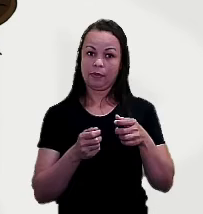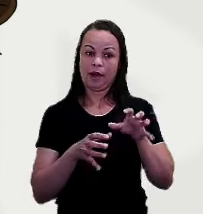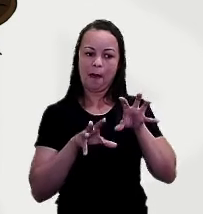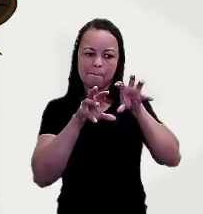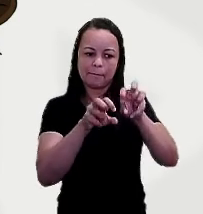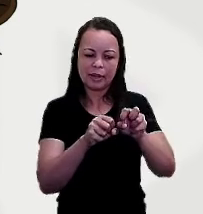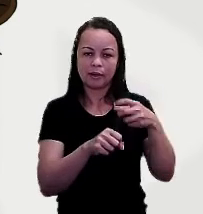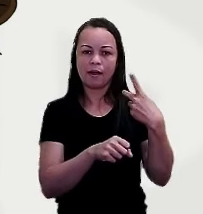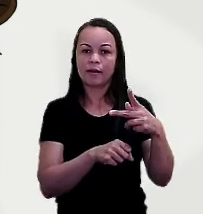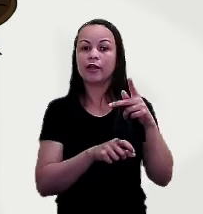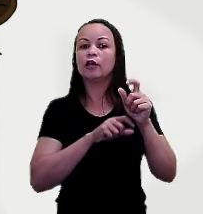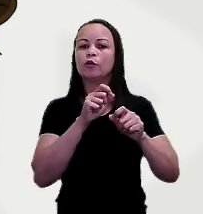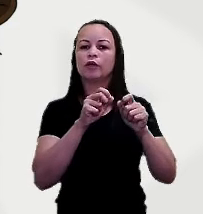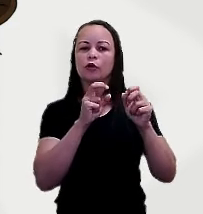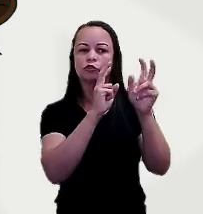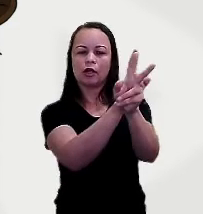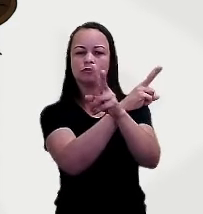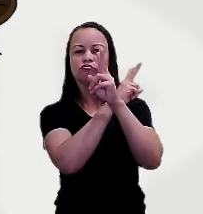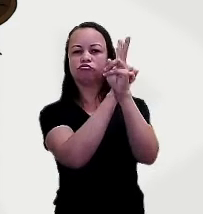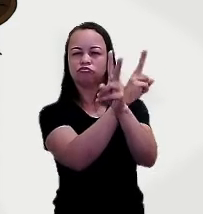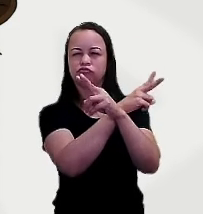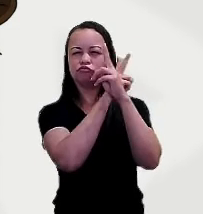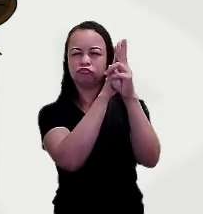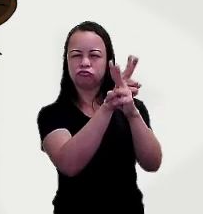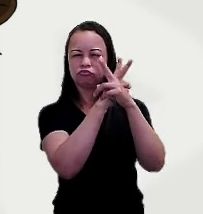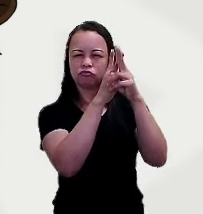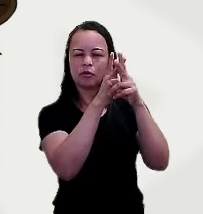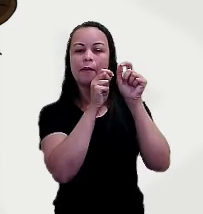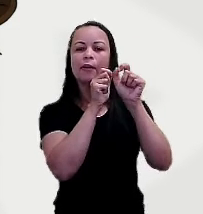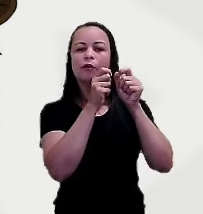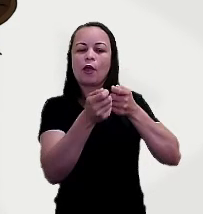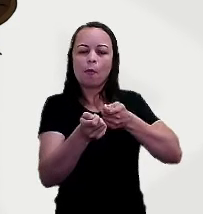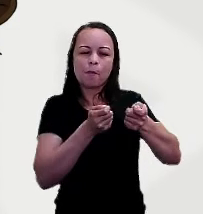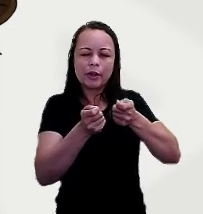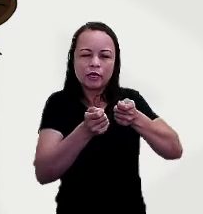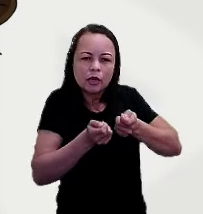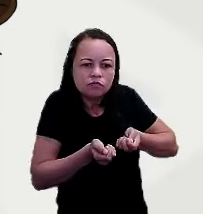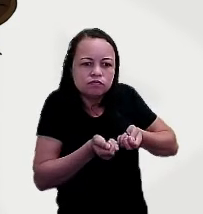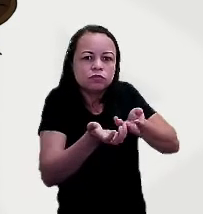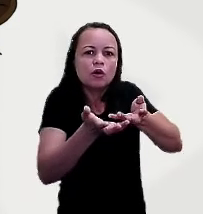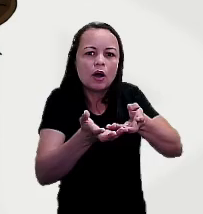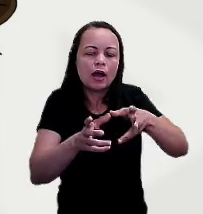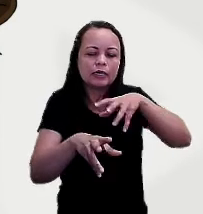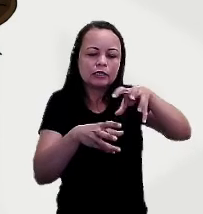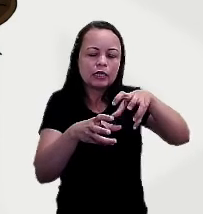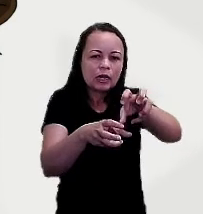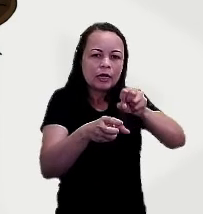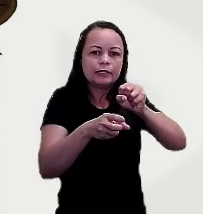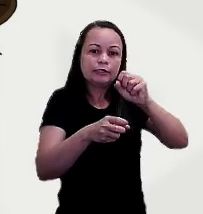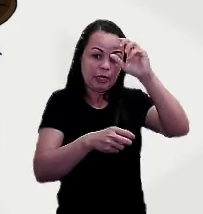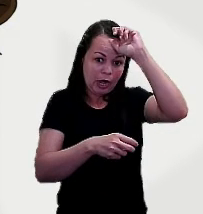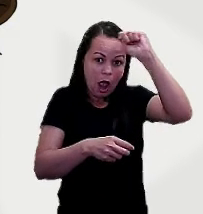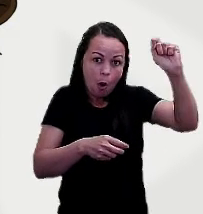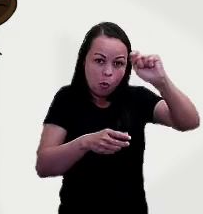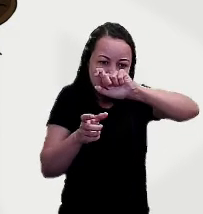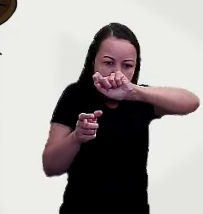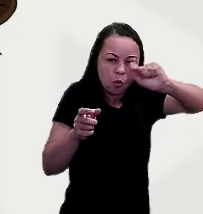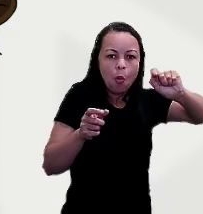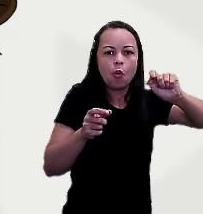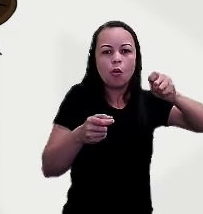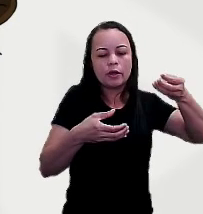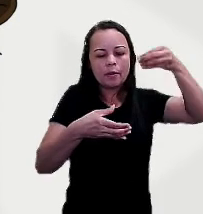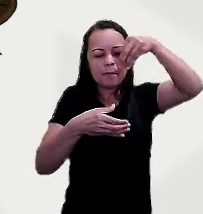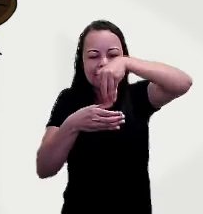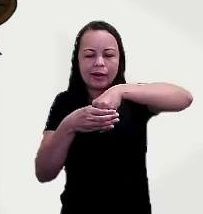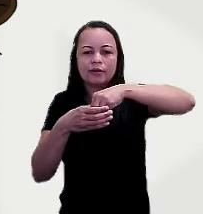peneira dentro dos redemoinhos de vento, retirar-lhe o gorro e prendê-lo em uma garrafa. Essa é